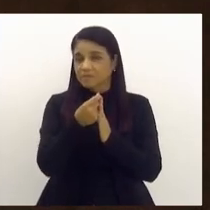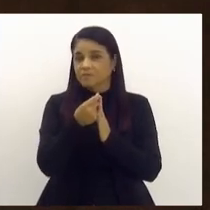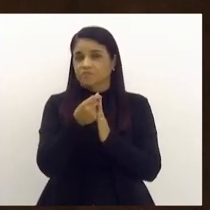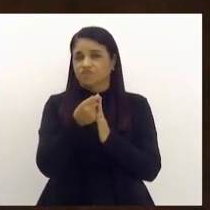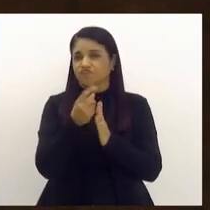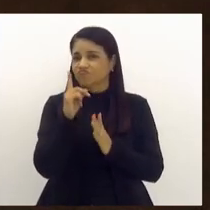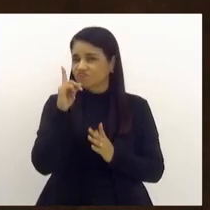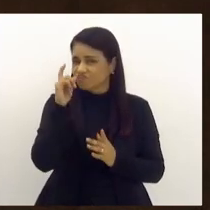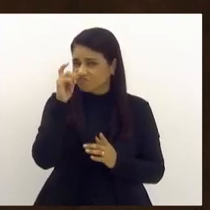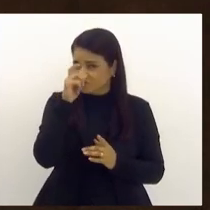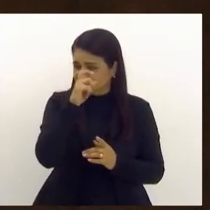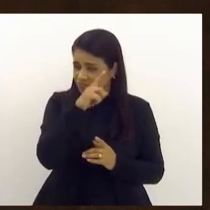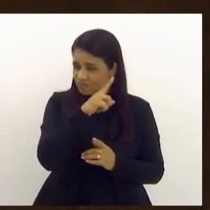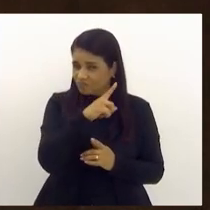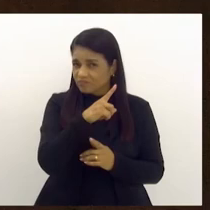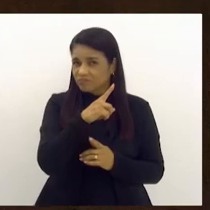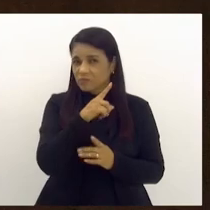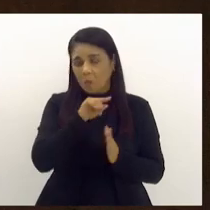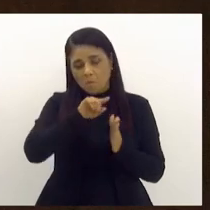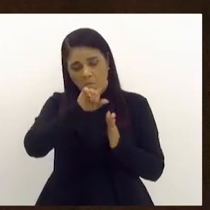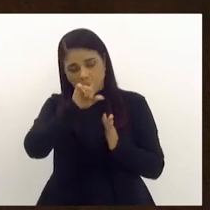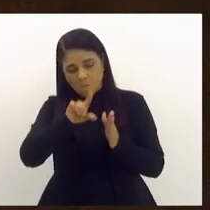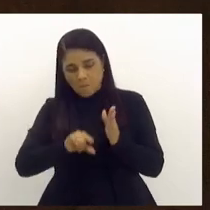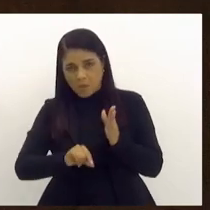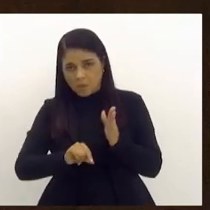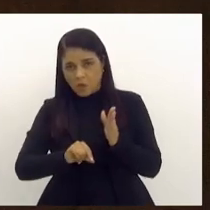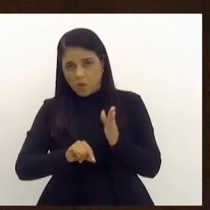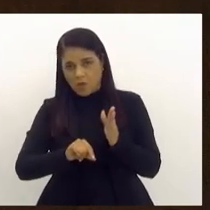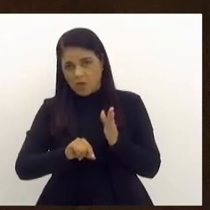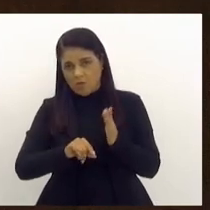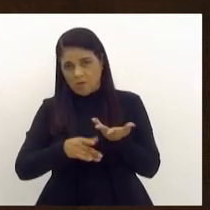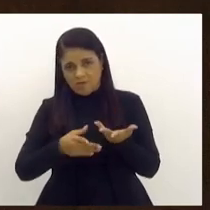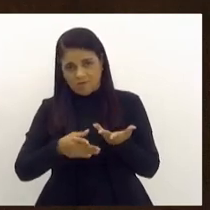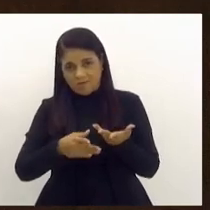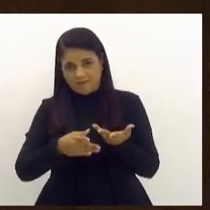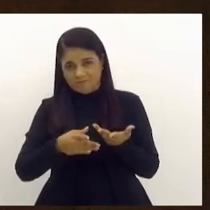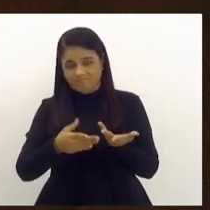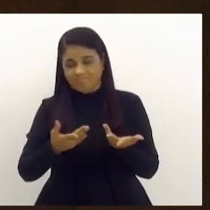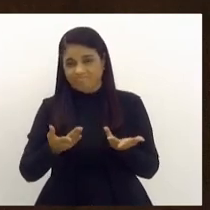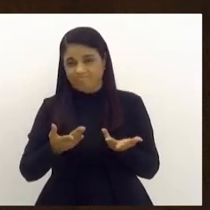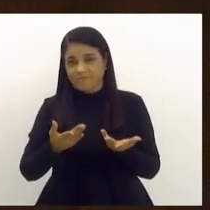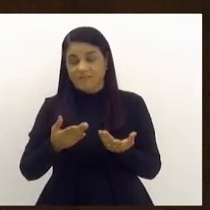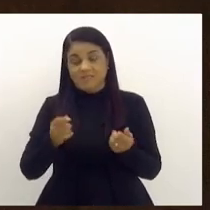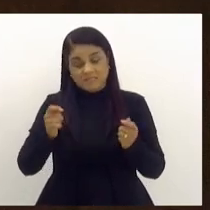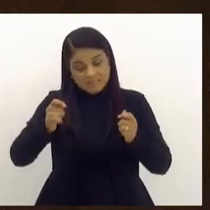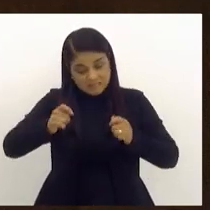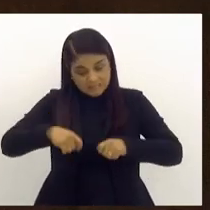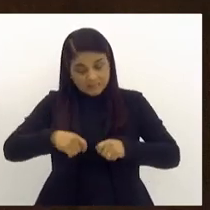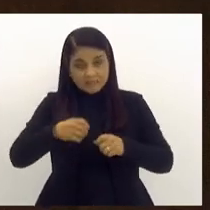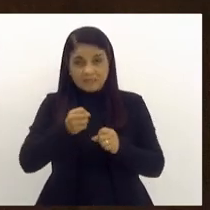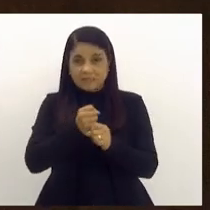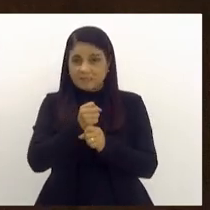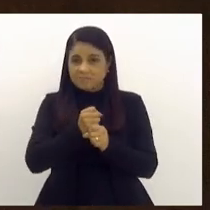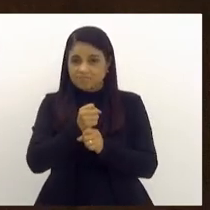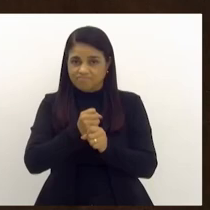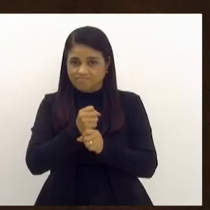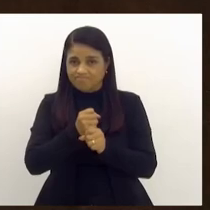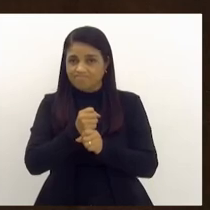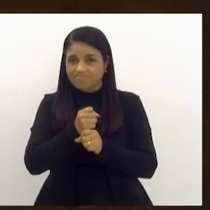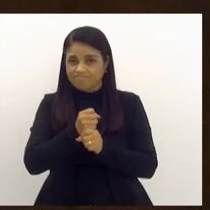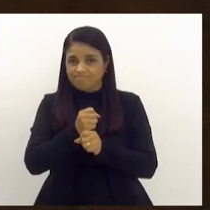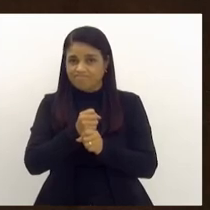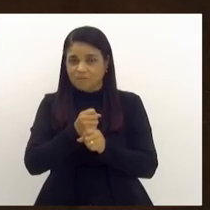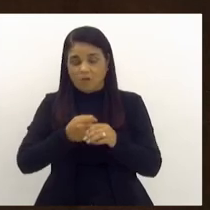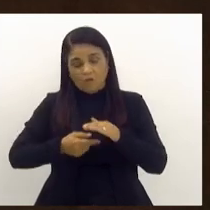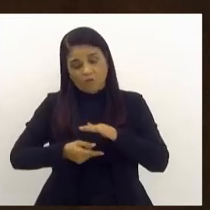dificilmente será menor do que o realizado. Então, possivelmente, esse ano não terá